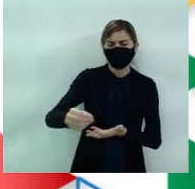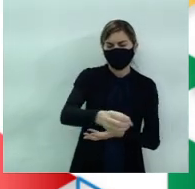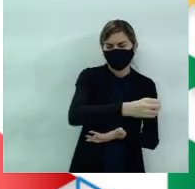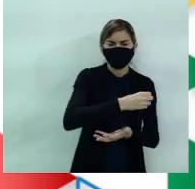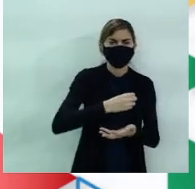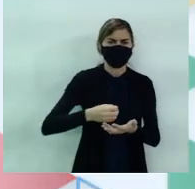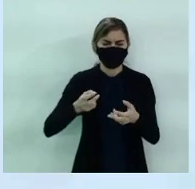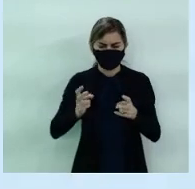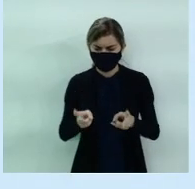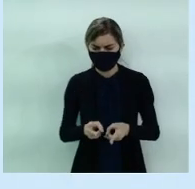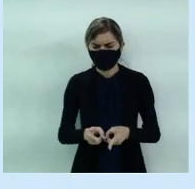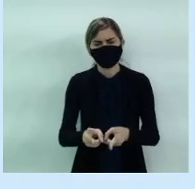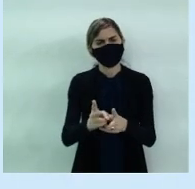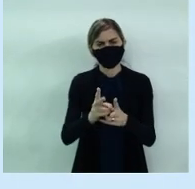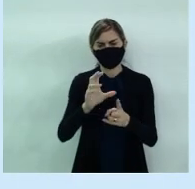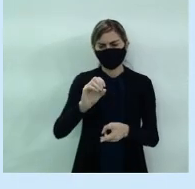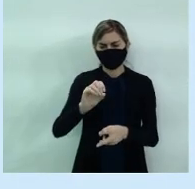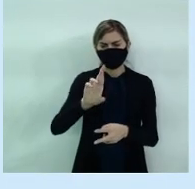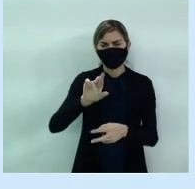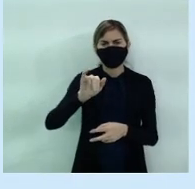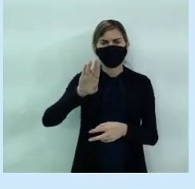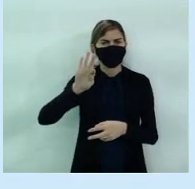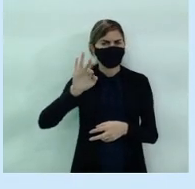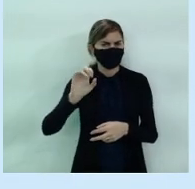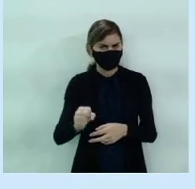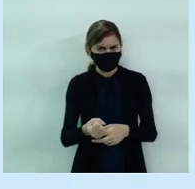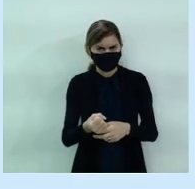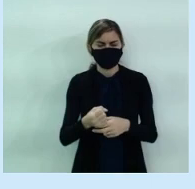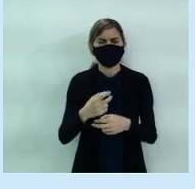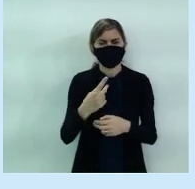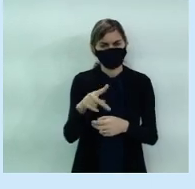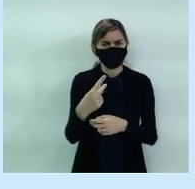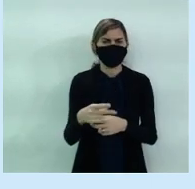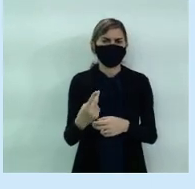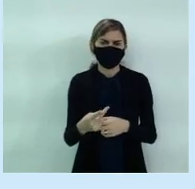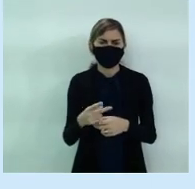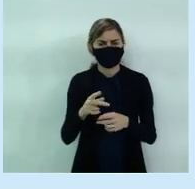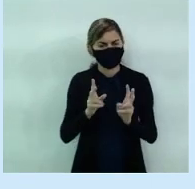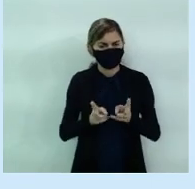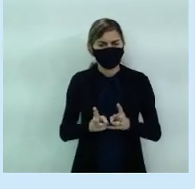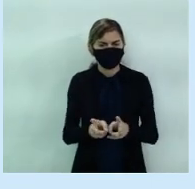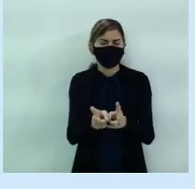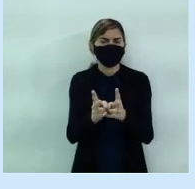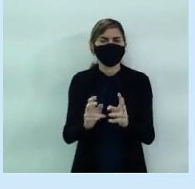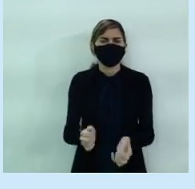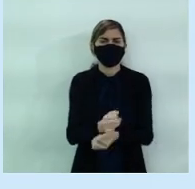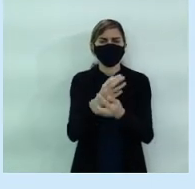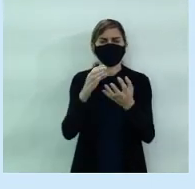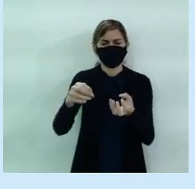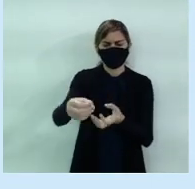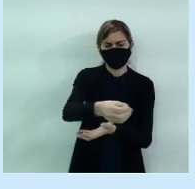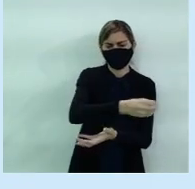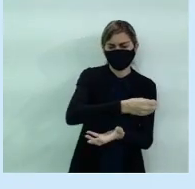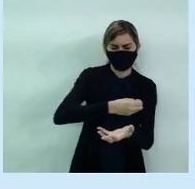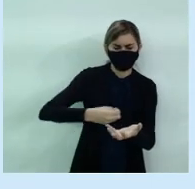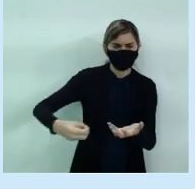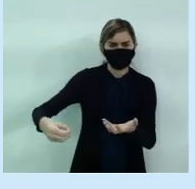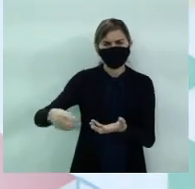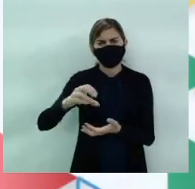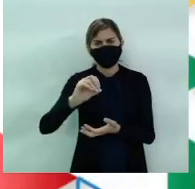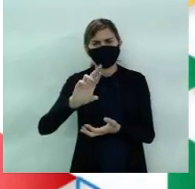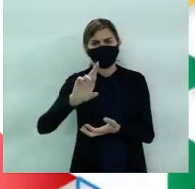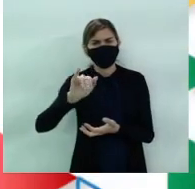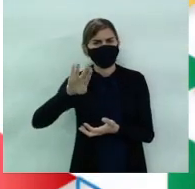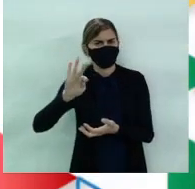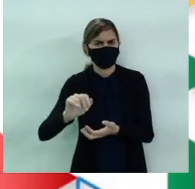para mantê-los em órbitas, e essas órbitas elas são regulares. Quando os planetas eles estão em órbita em